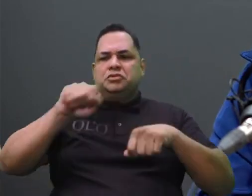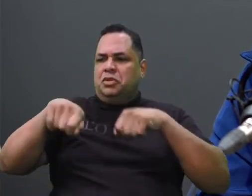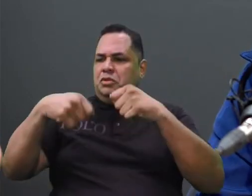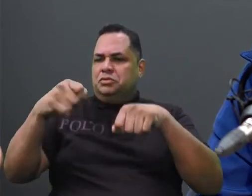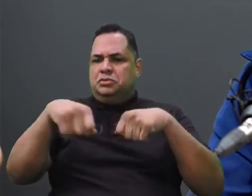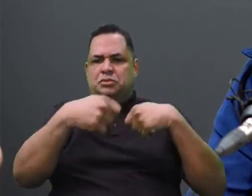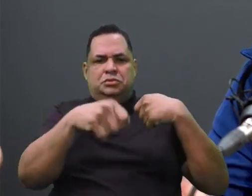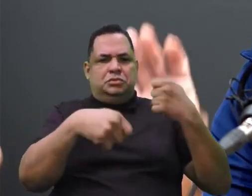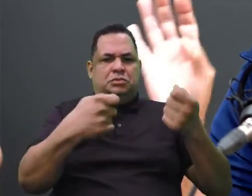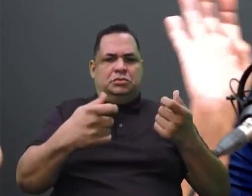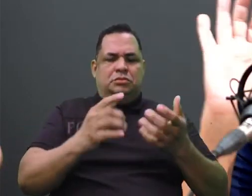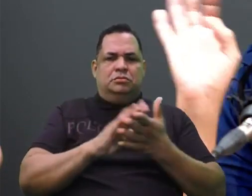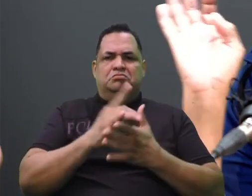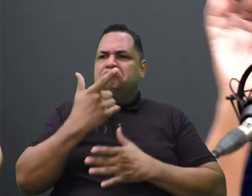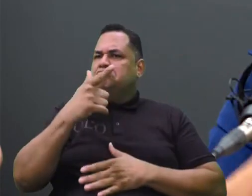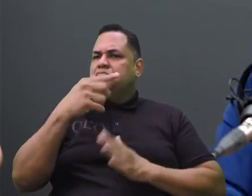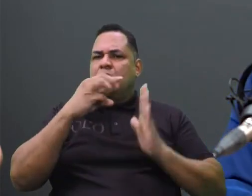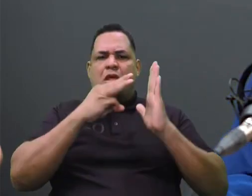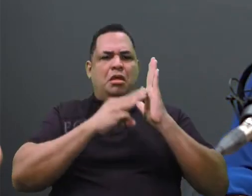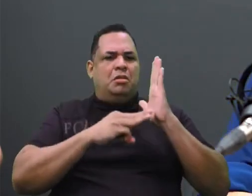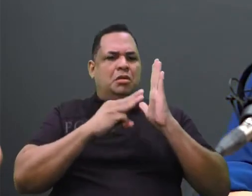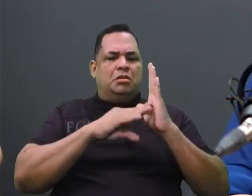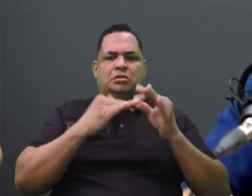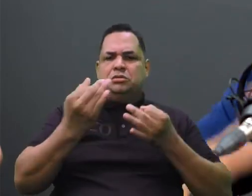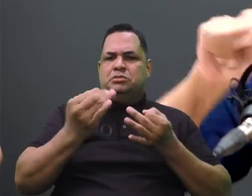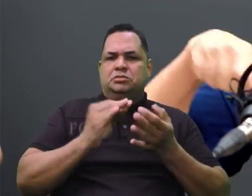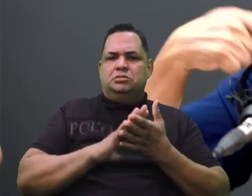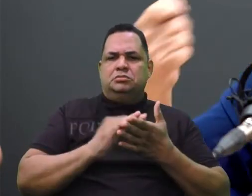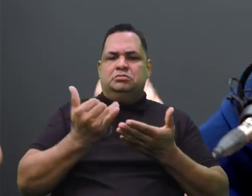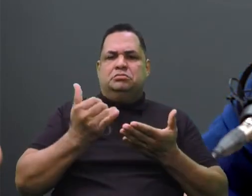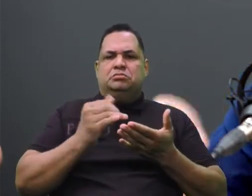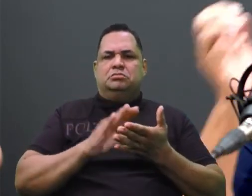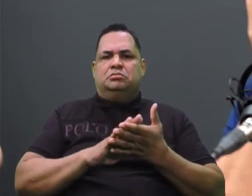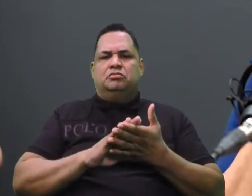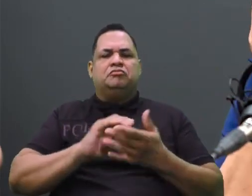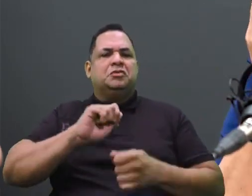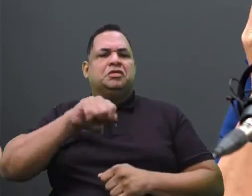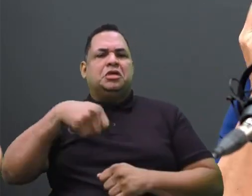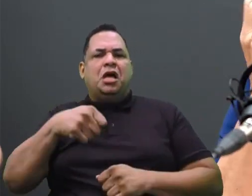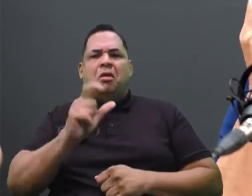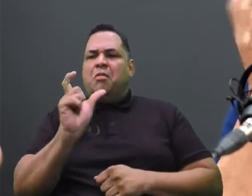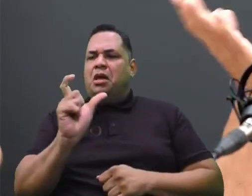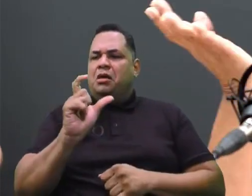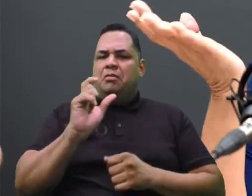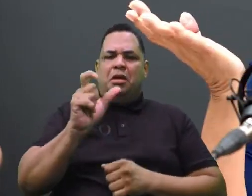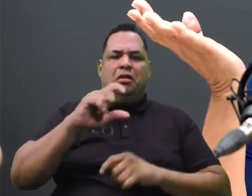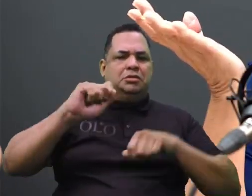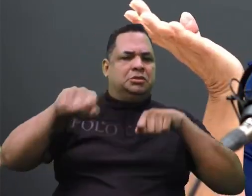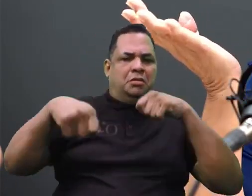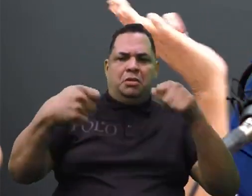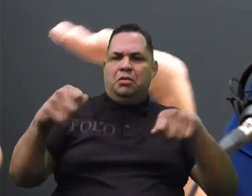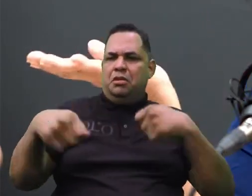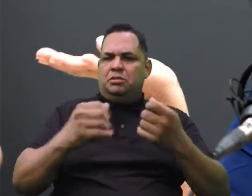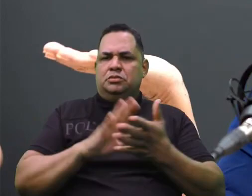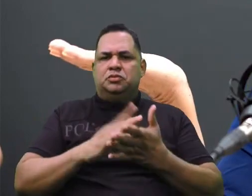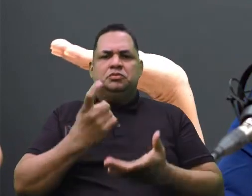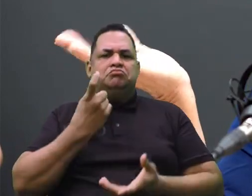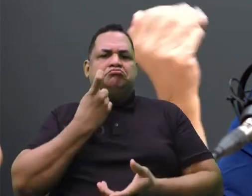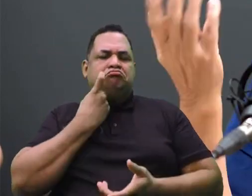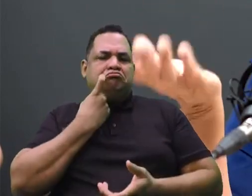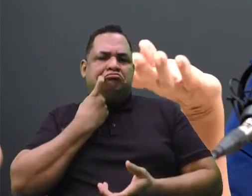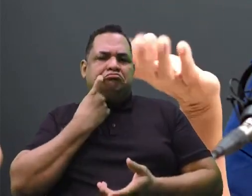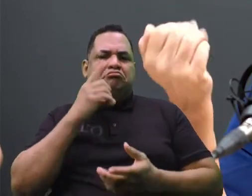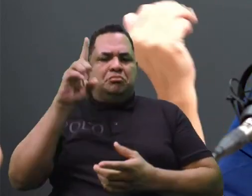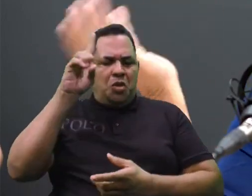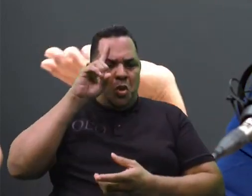sinais. Não havia uma metodologia ainda, era sinal-palavra e tal, e eu, toda sexta-feira, como eu disse,